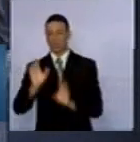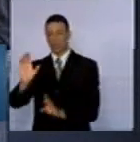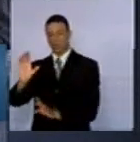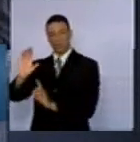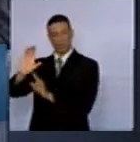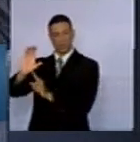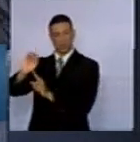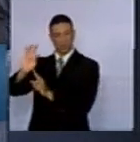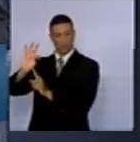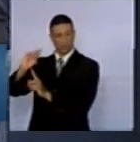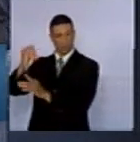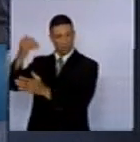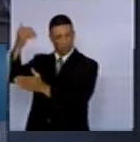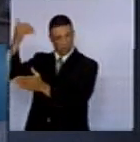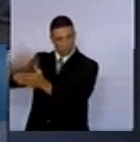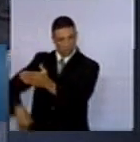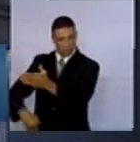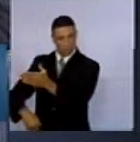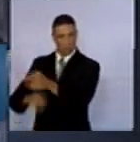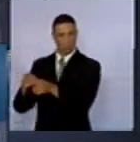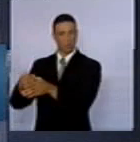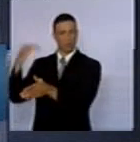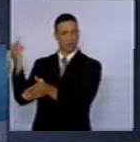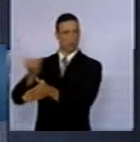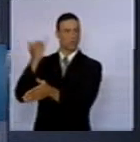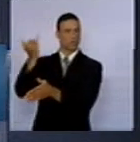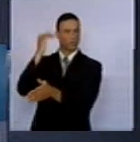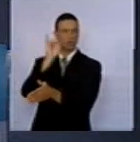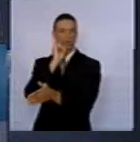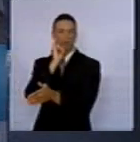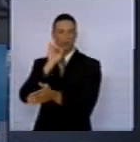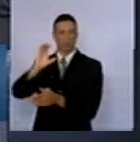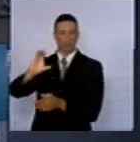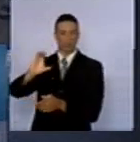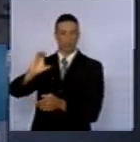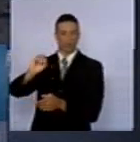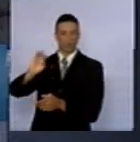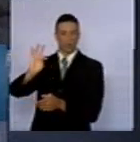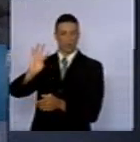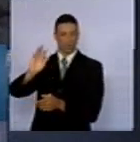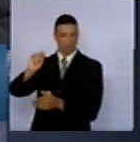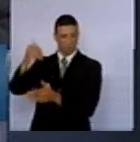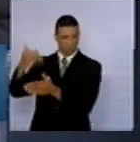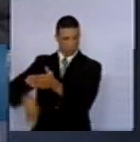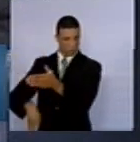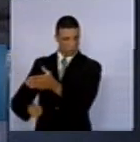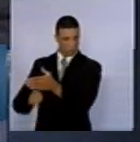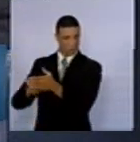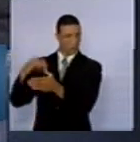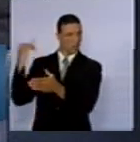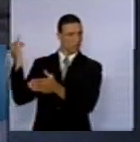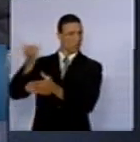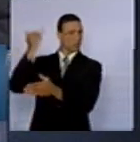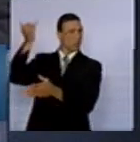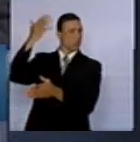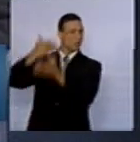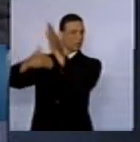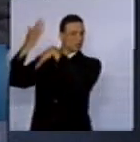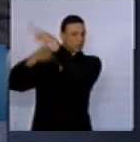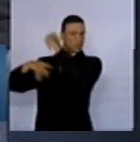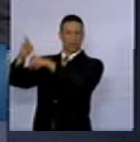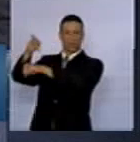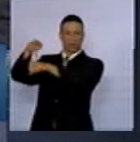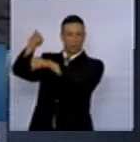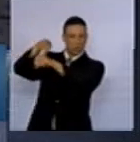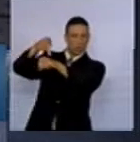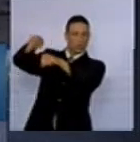cotas e esse é o ponto principal não é uma boa solução já comprovada ao longo de muitos anos e muitos